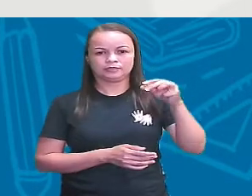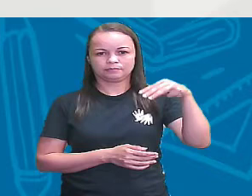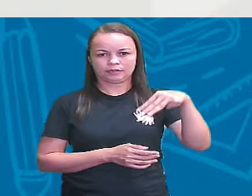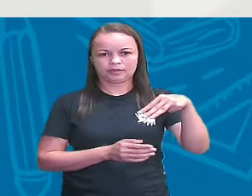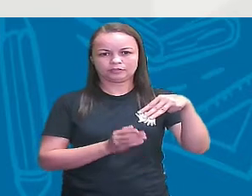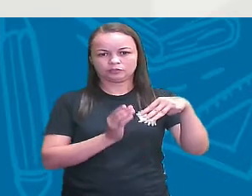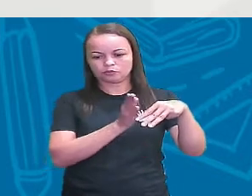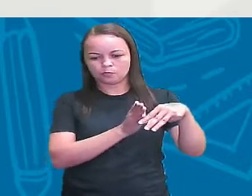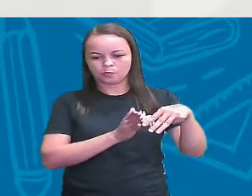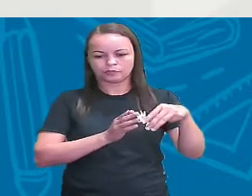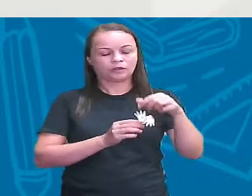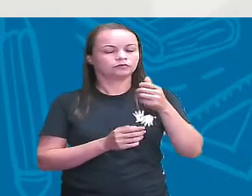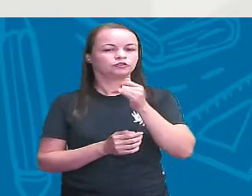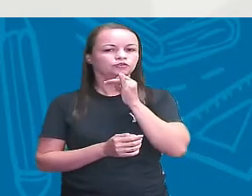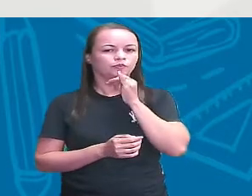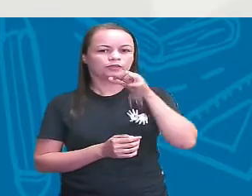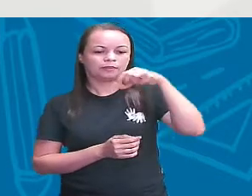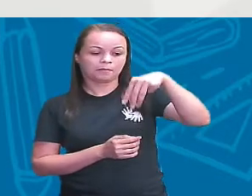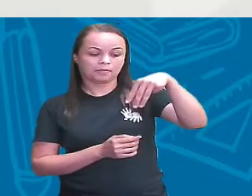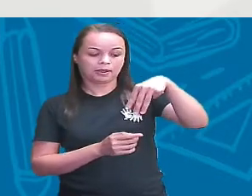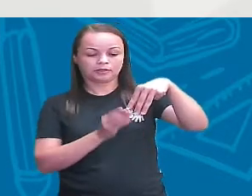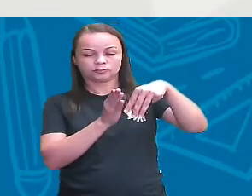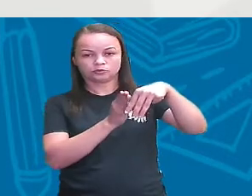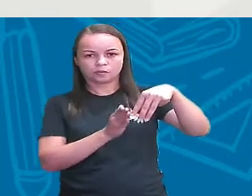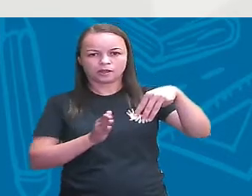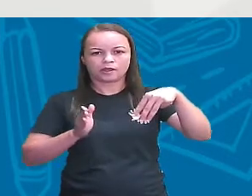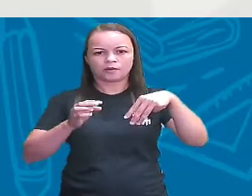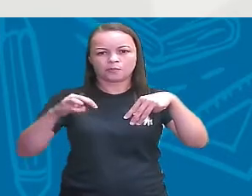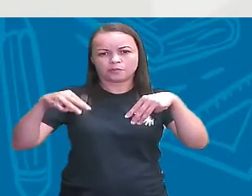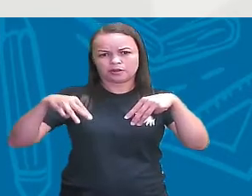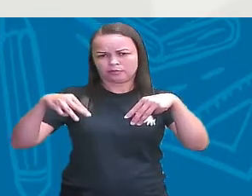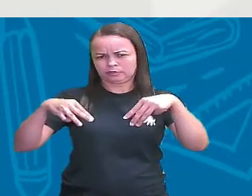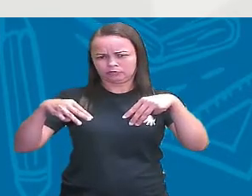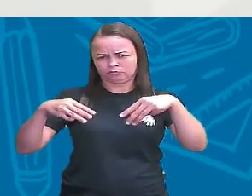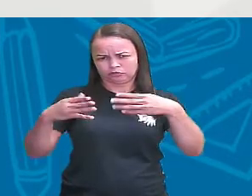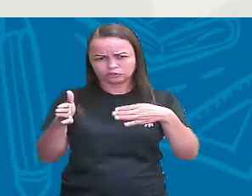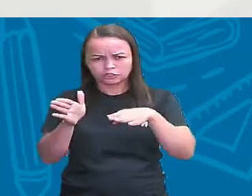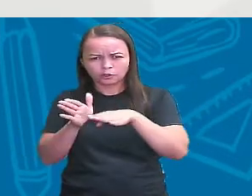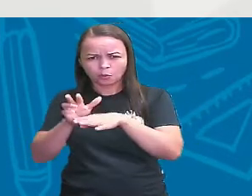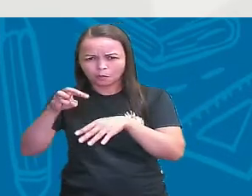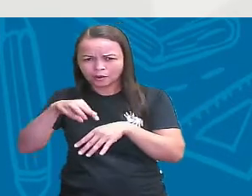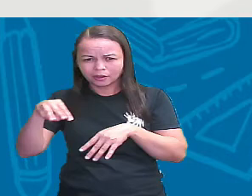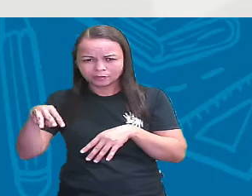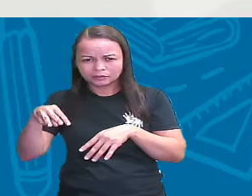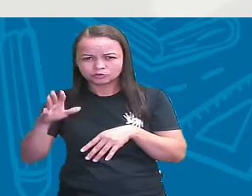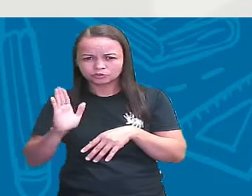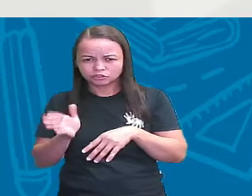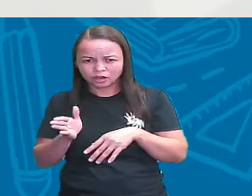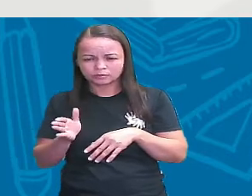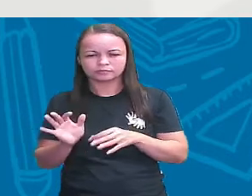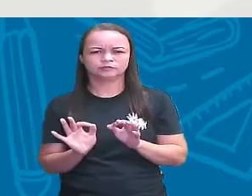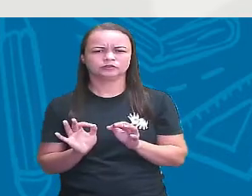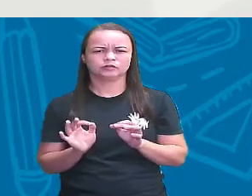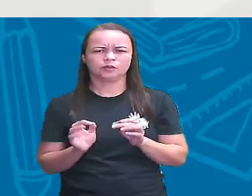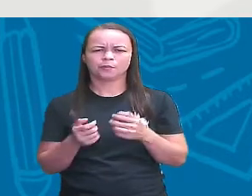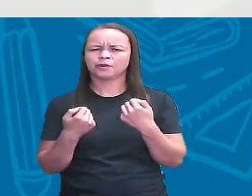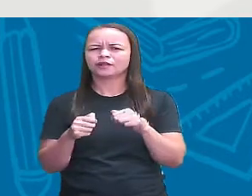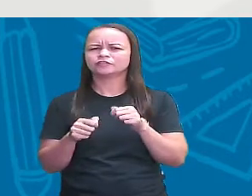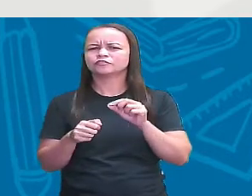milímetro. E esse número não chegou no milímetro. O que é que eu vou fazer para poder realizar